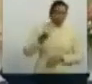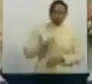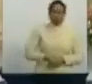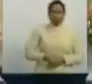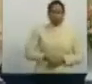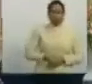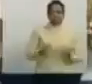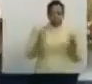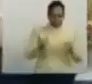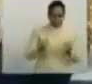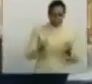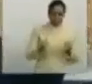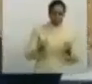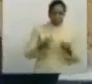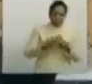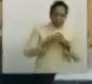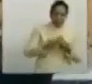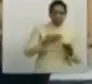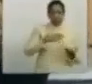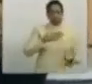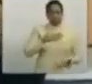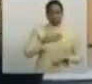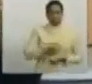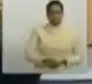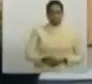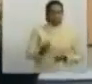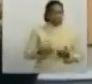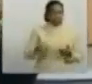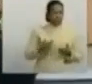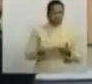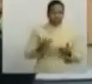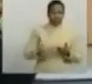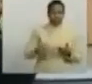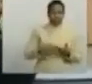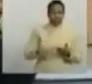Se tiver de ser preso, serei. Não tem problema.